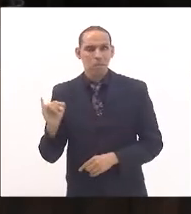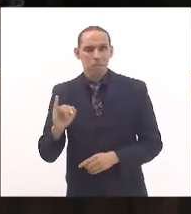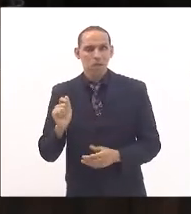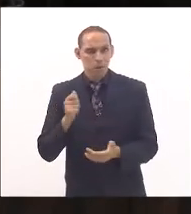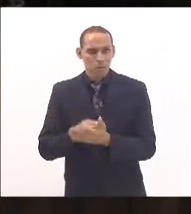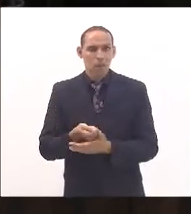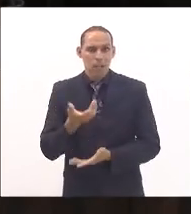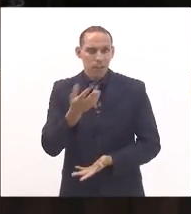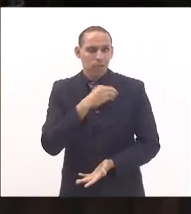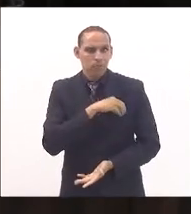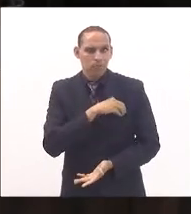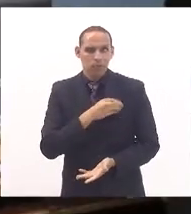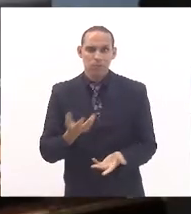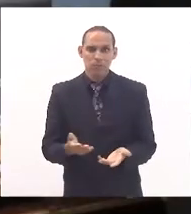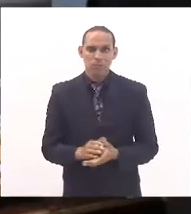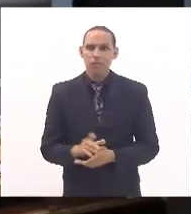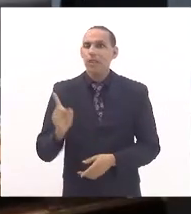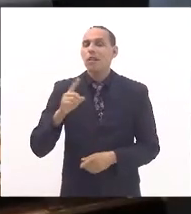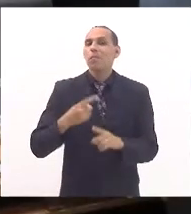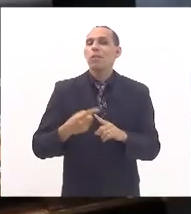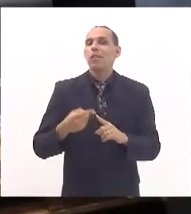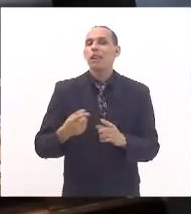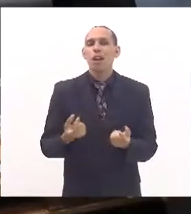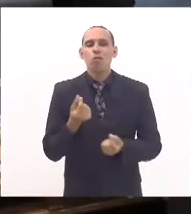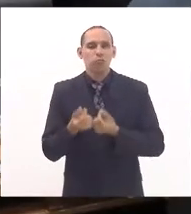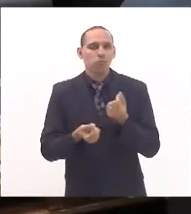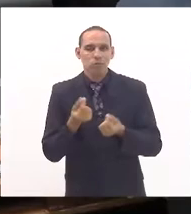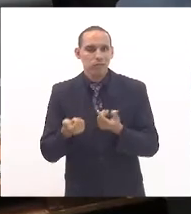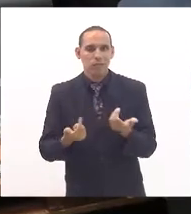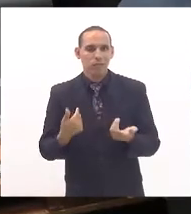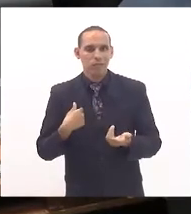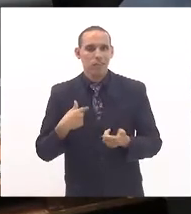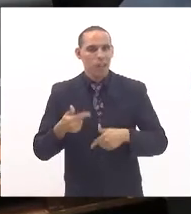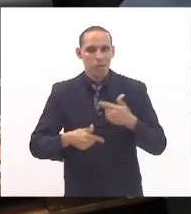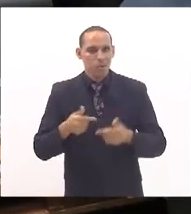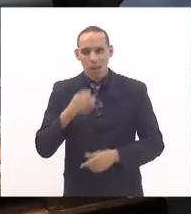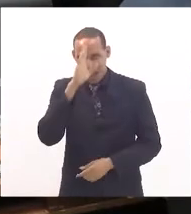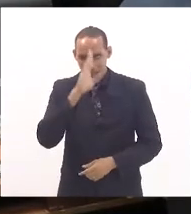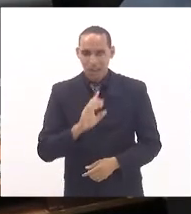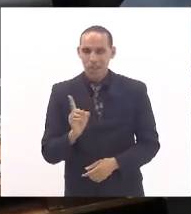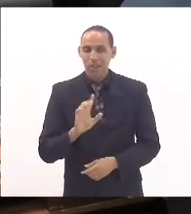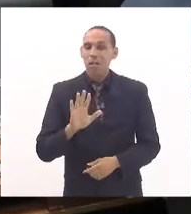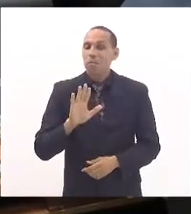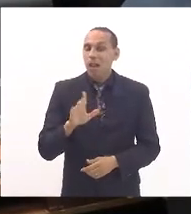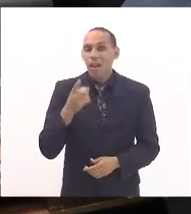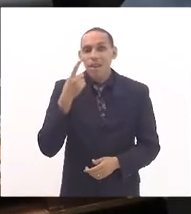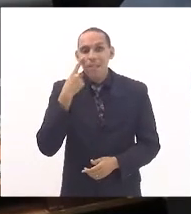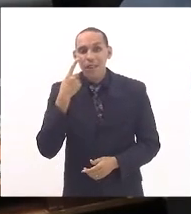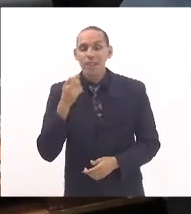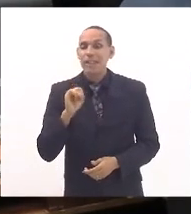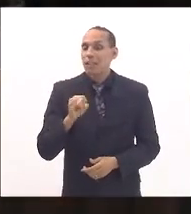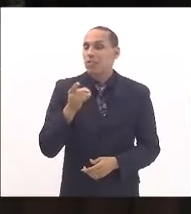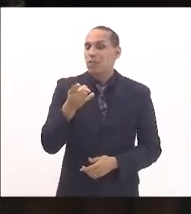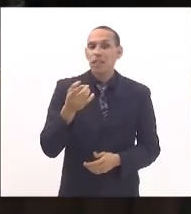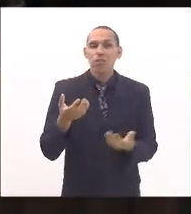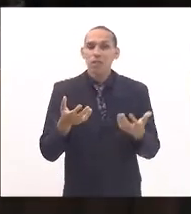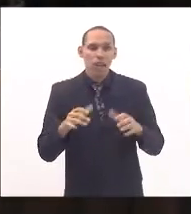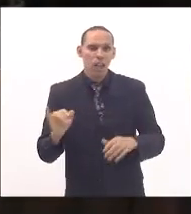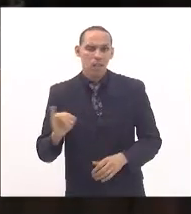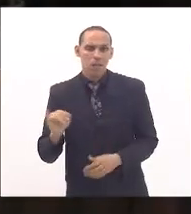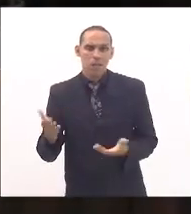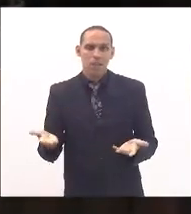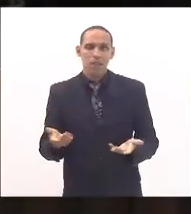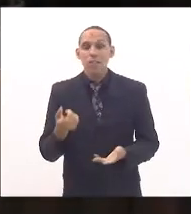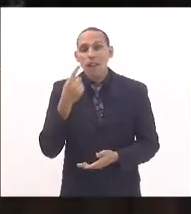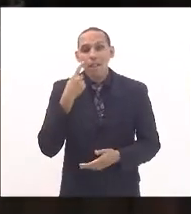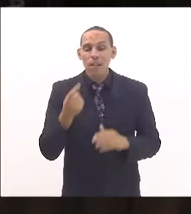o salário de Vossa Excelência. Não, porque eu sou capitalista, presidente. Eu não trabalho de graça. Então, mas tá quando bom. Você vê. Mas se você não quer imposto, previdenciário